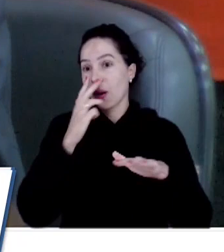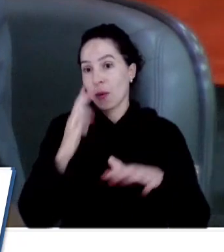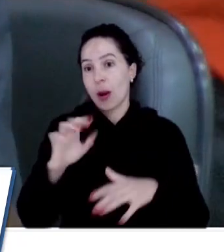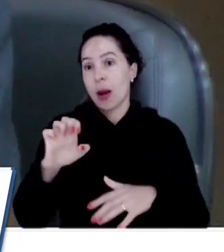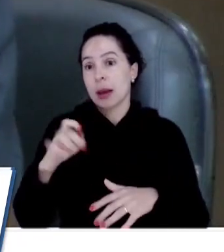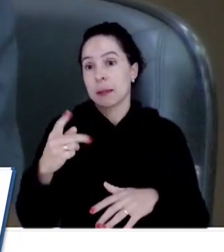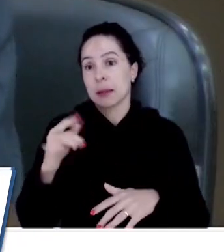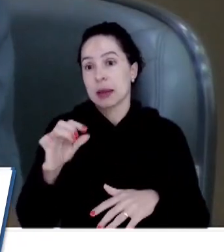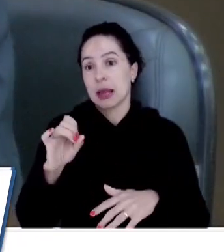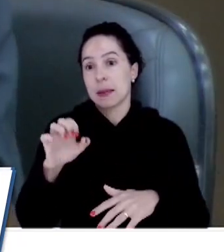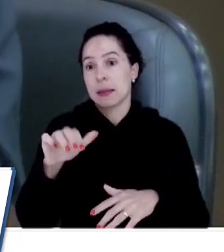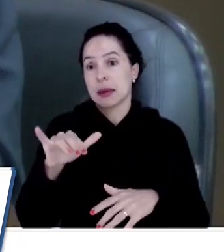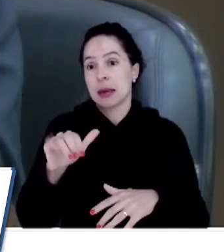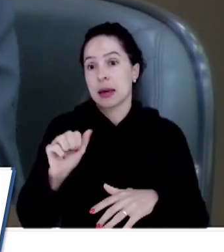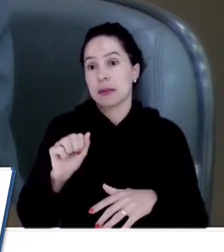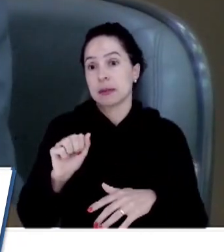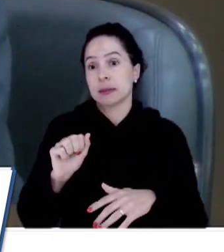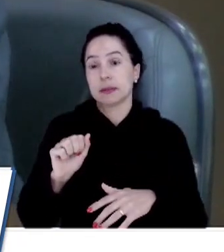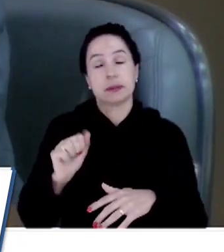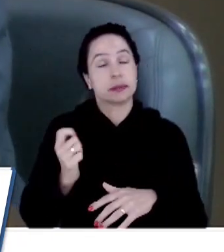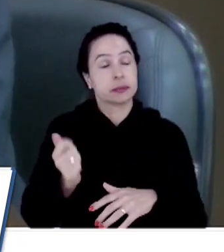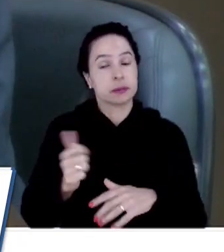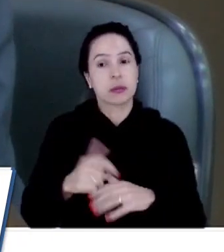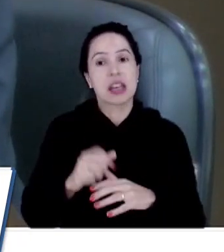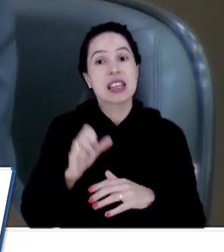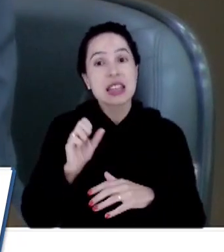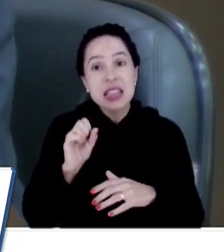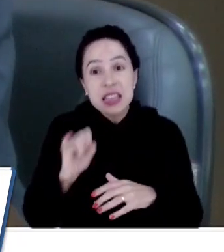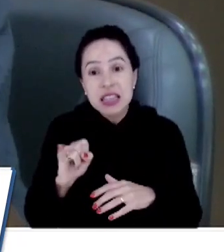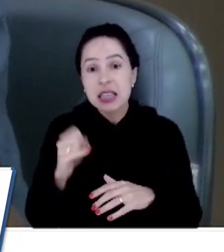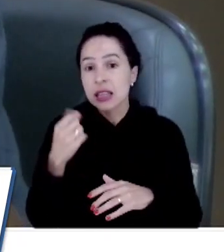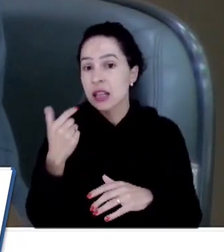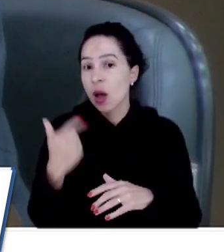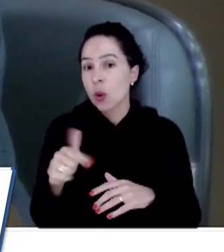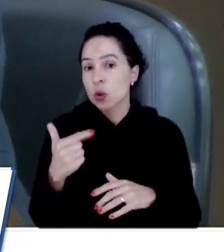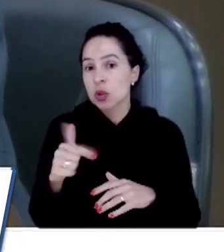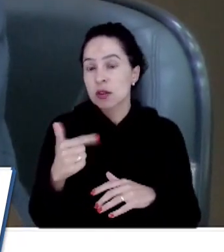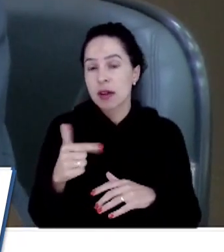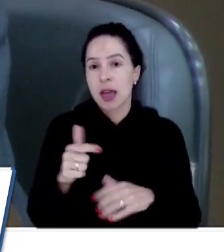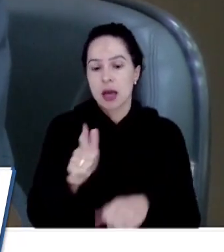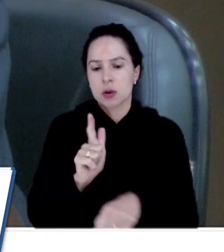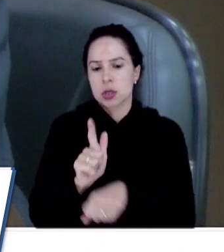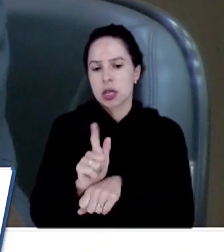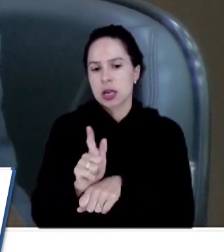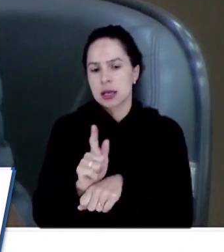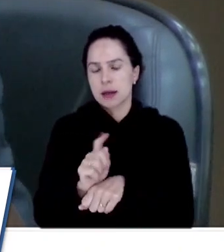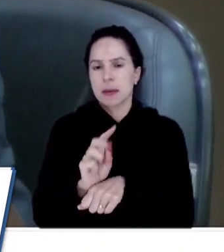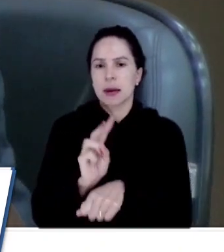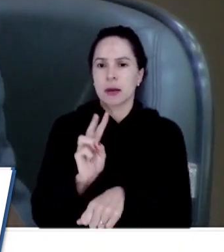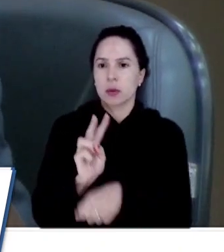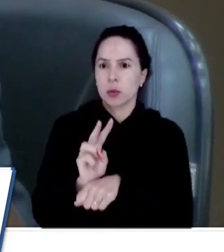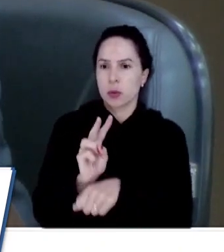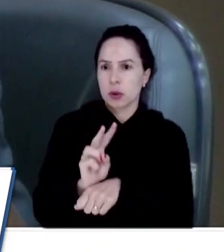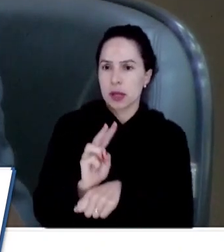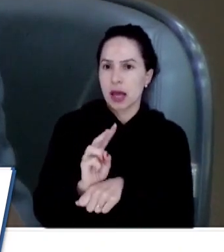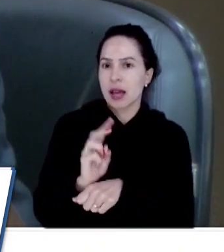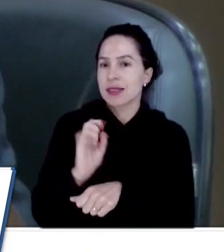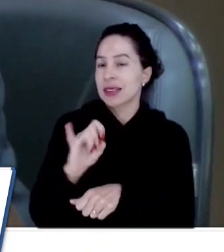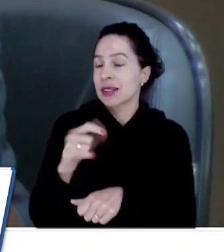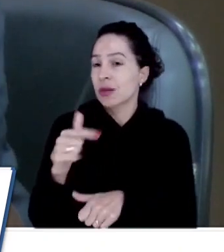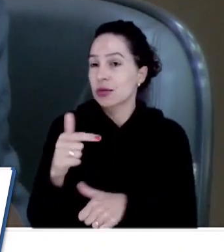é uma coisa que, se não tiver um gerenciamento, se não tiver